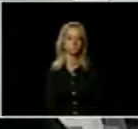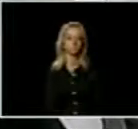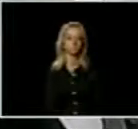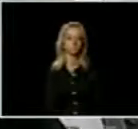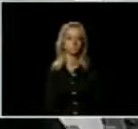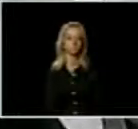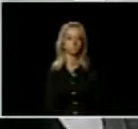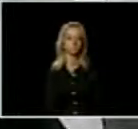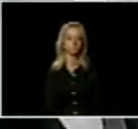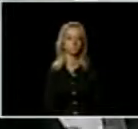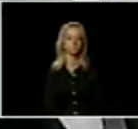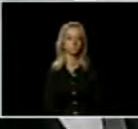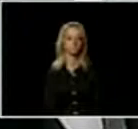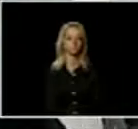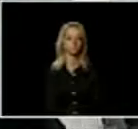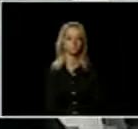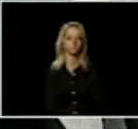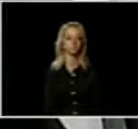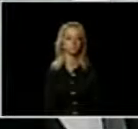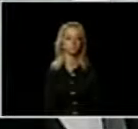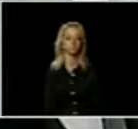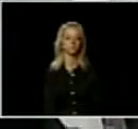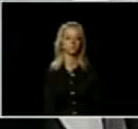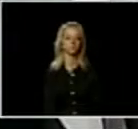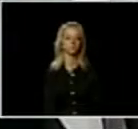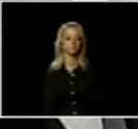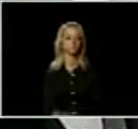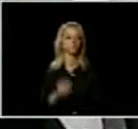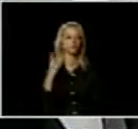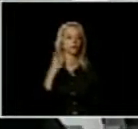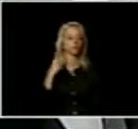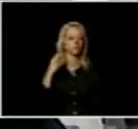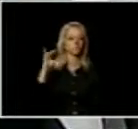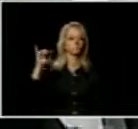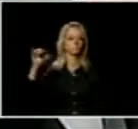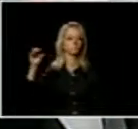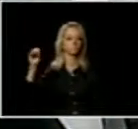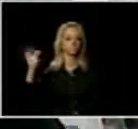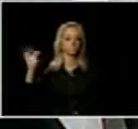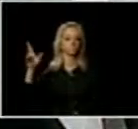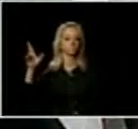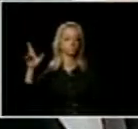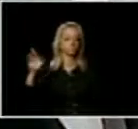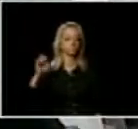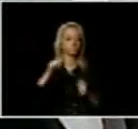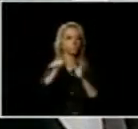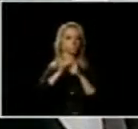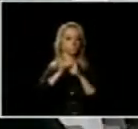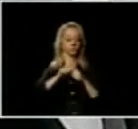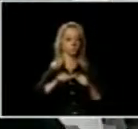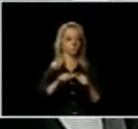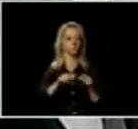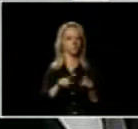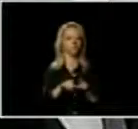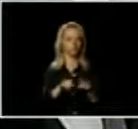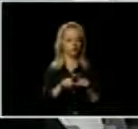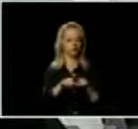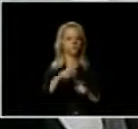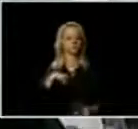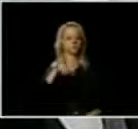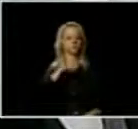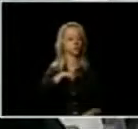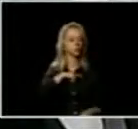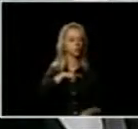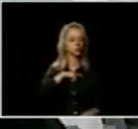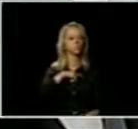Câmara Municipal, o nobre vereador Jofre Neto estava presente e nós debatemos várias questões aqui com o secretário na